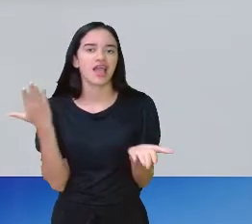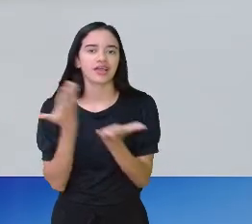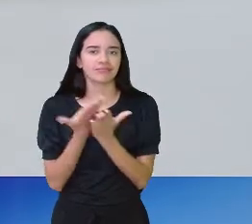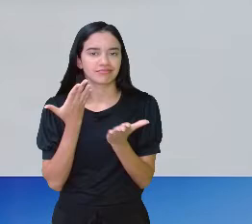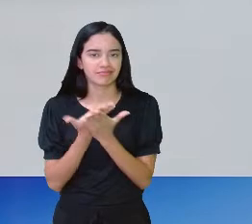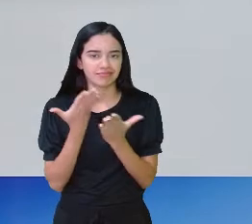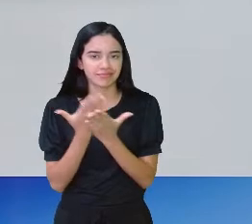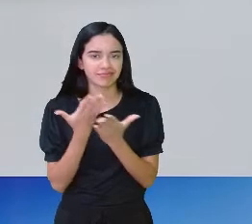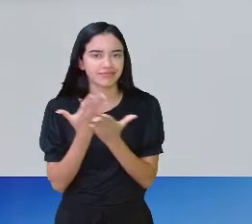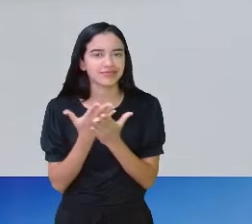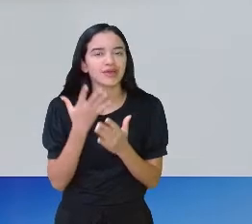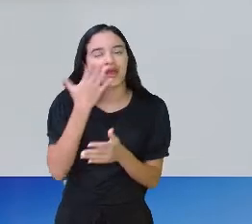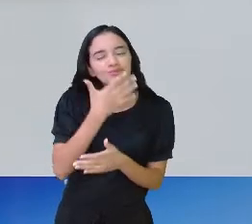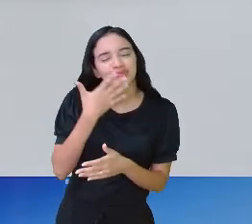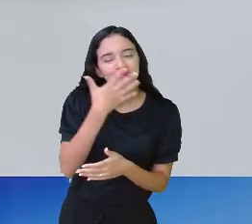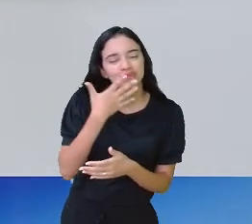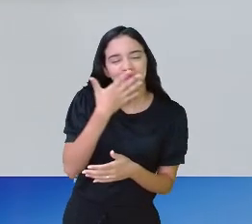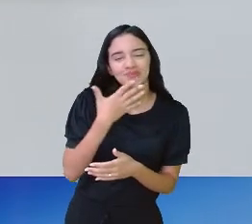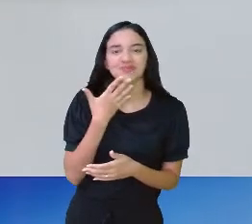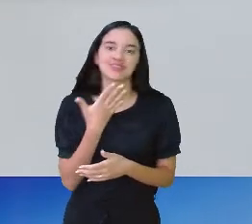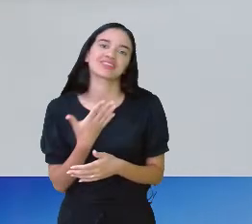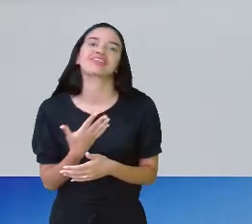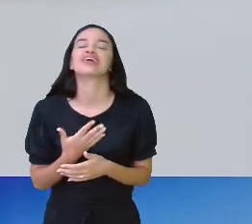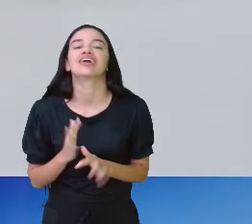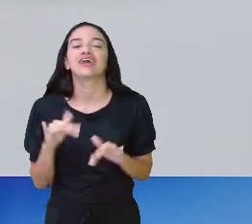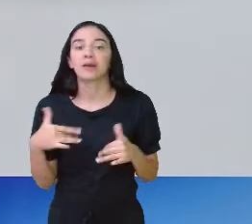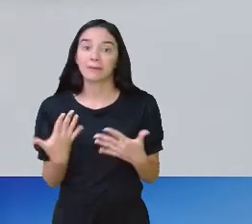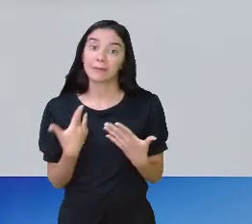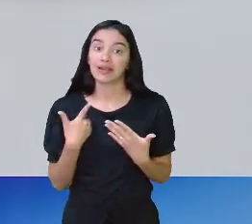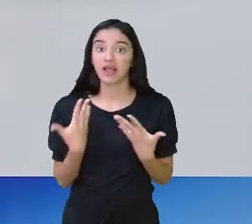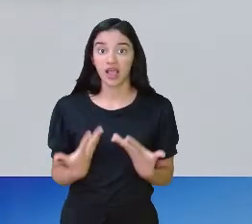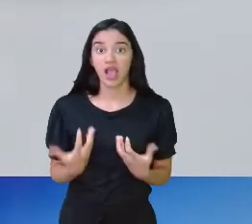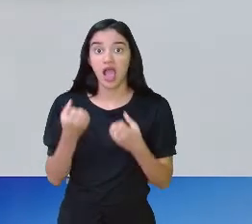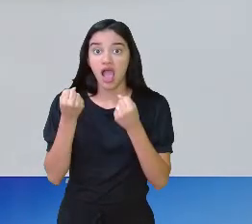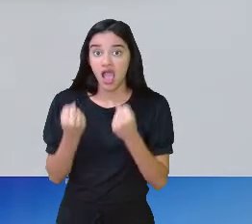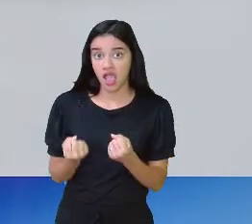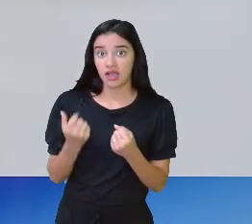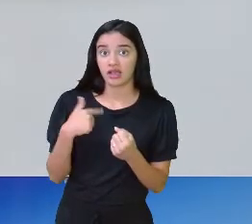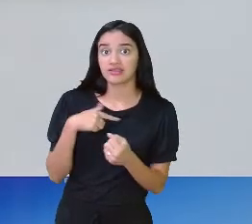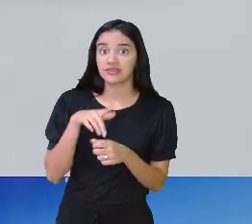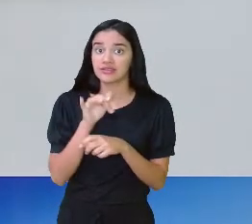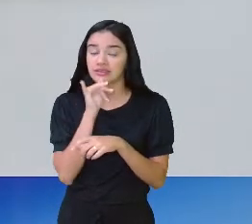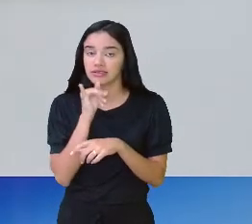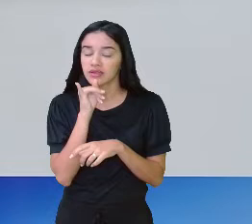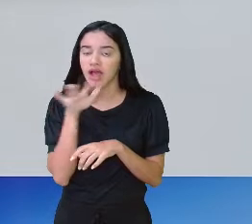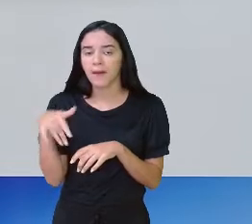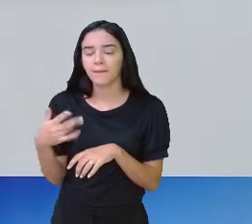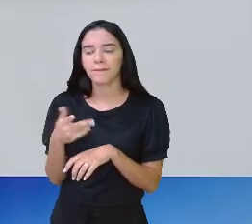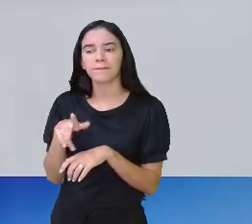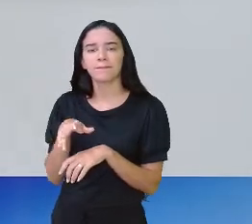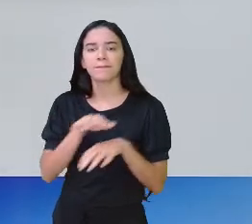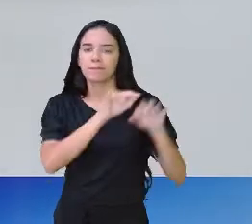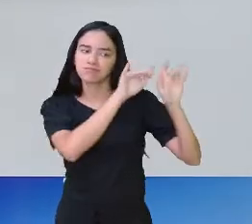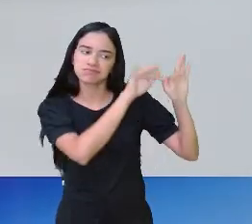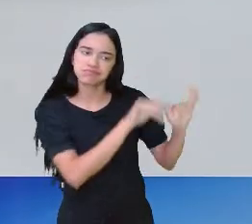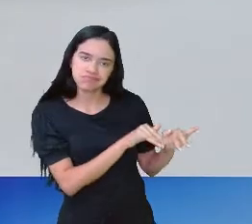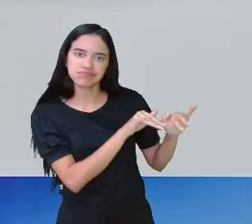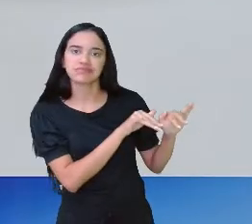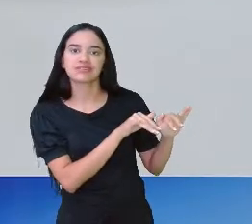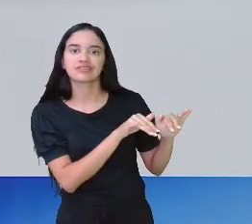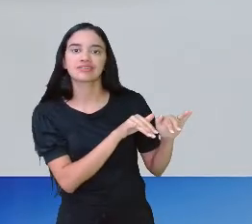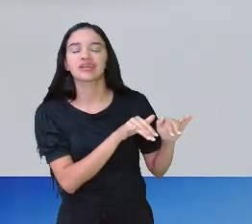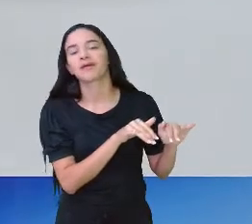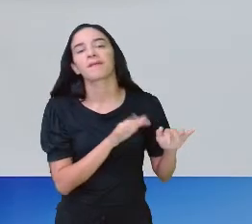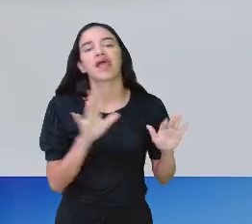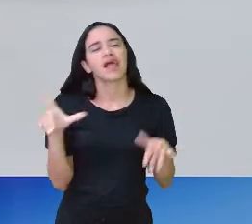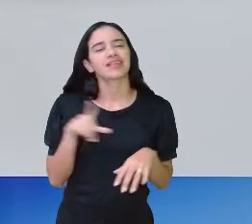será um docinho. Para que eu receba as tuas mensagens, a professora Abigail está aqui. E aí, professora,